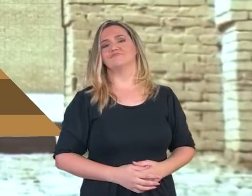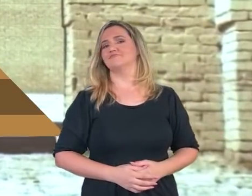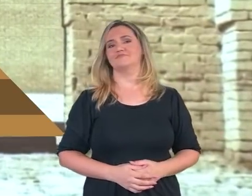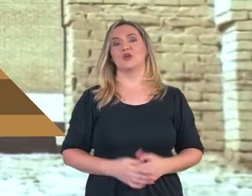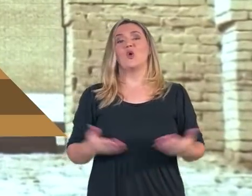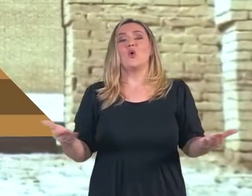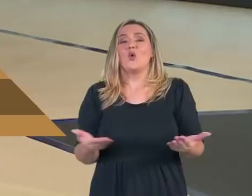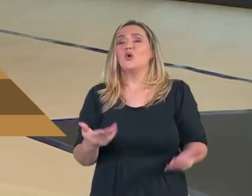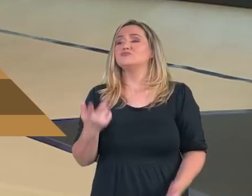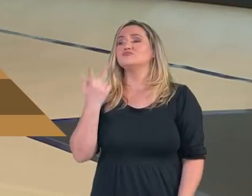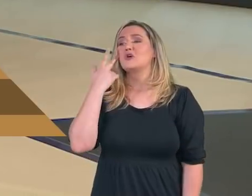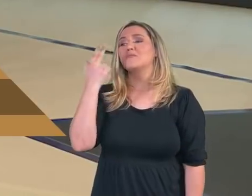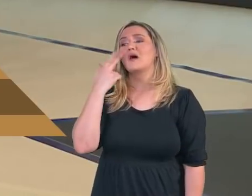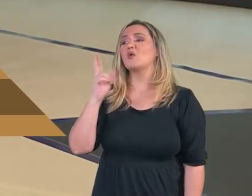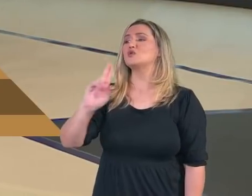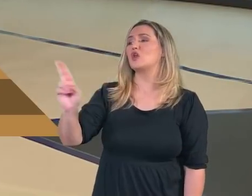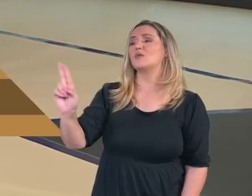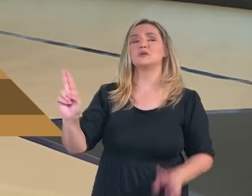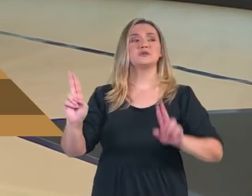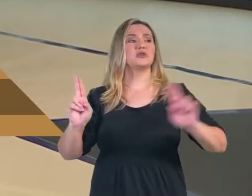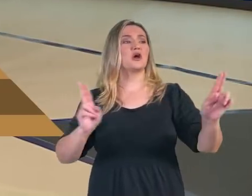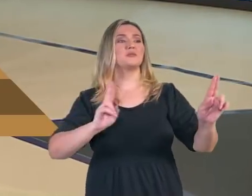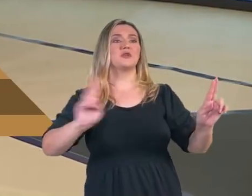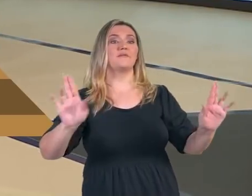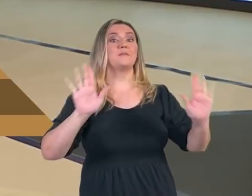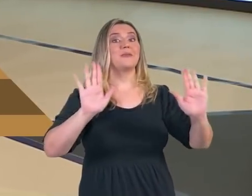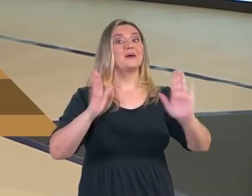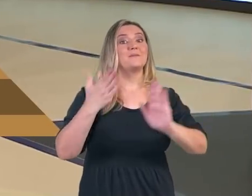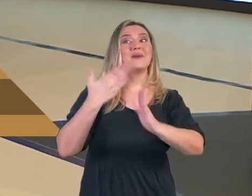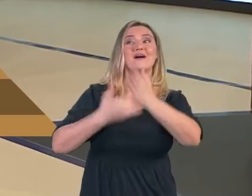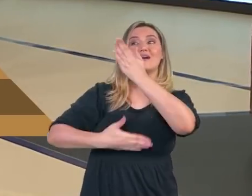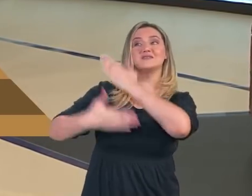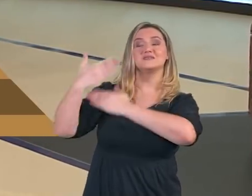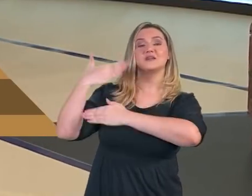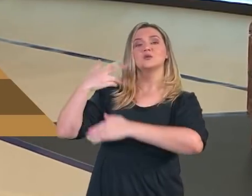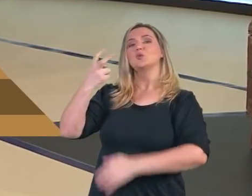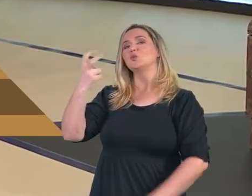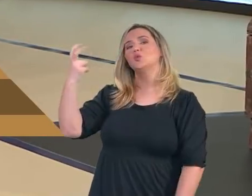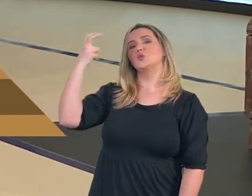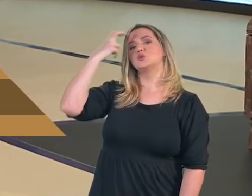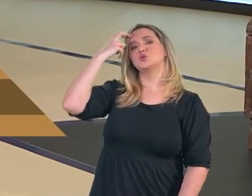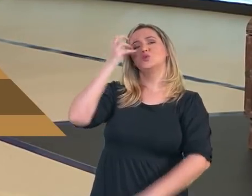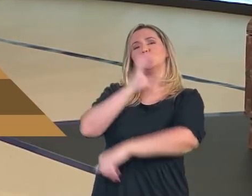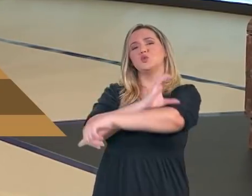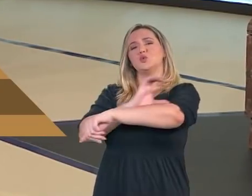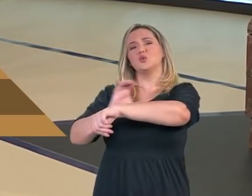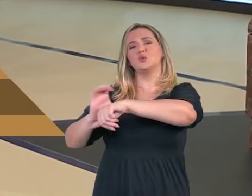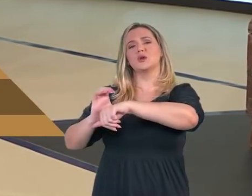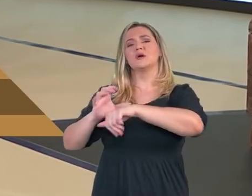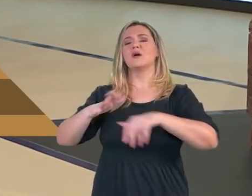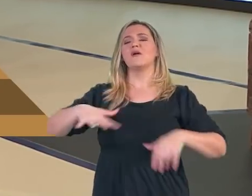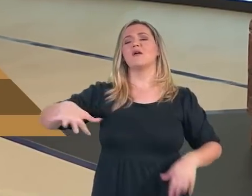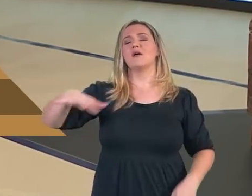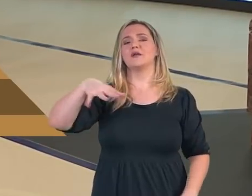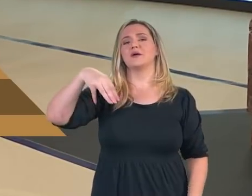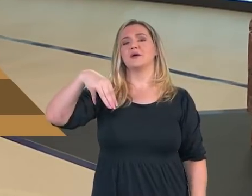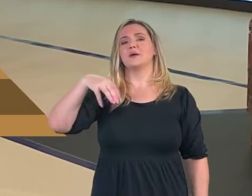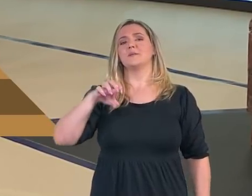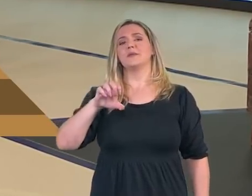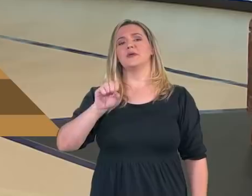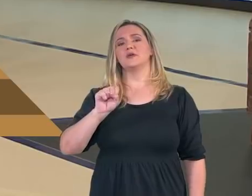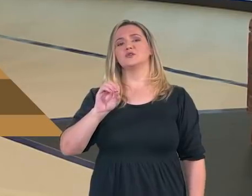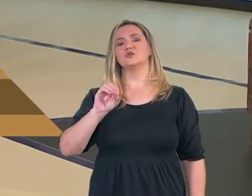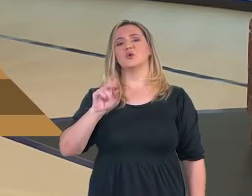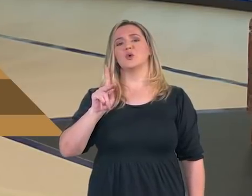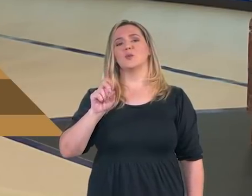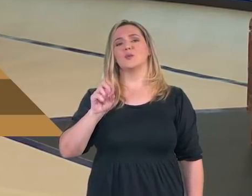dia. É que desde as culturas mais antigas do Oriente Médio, especialmente na Mesopotâmia, nomes pessoais não são